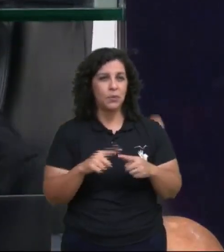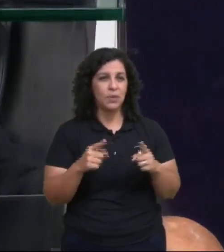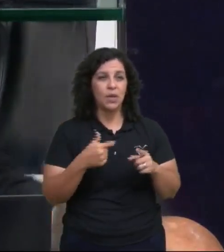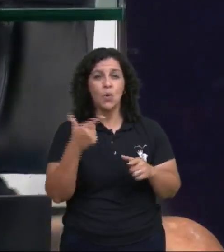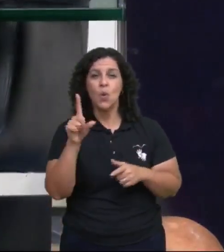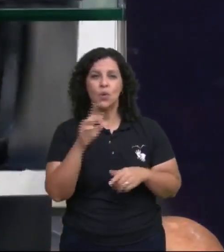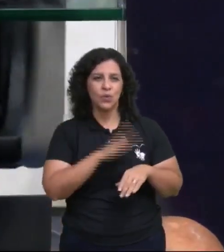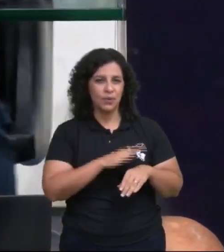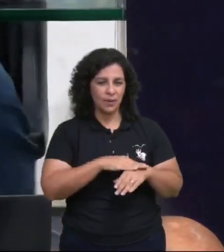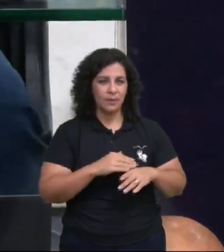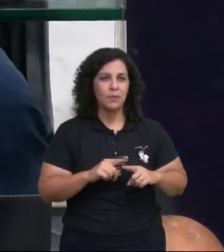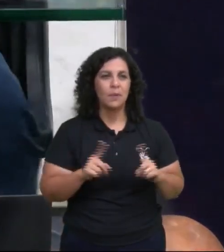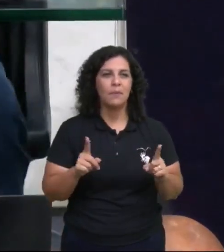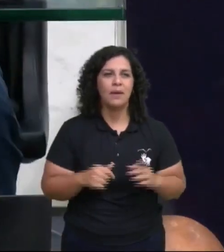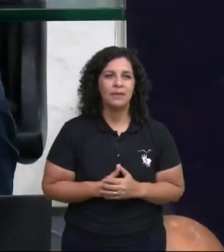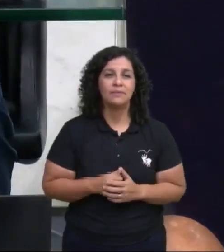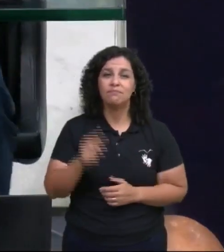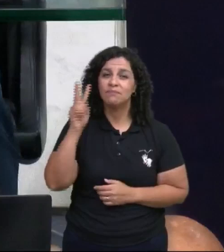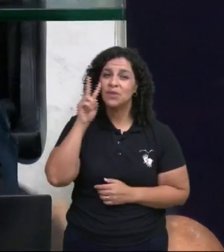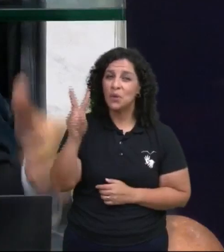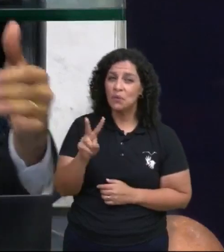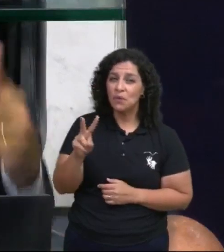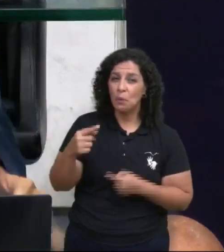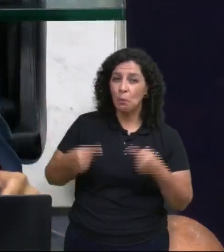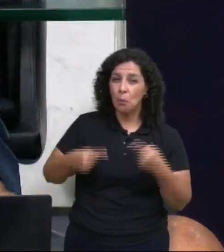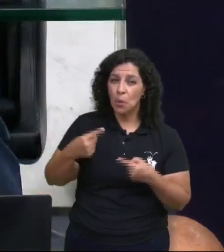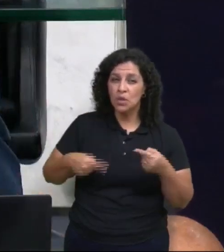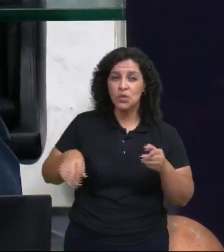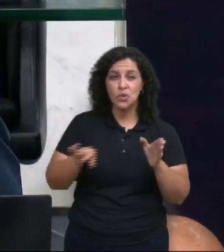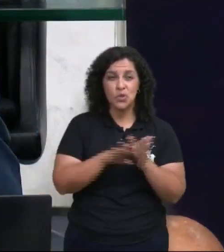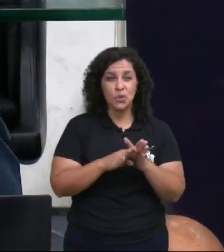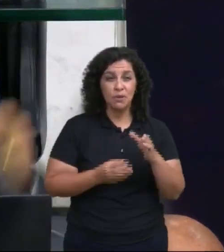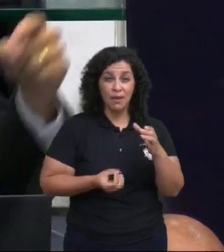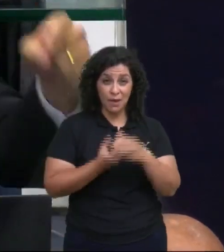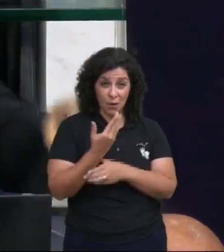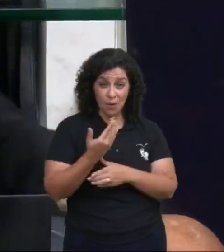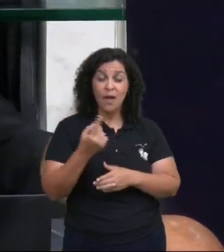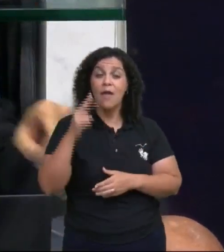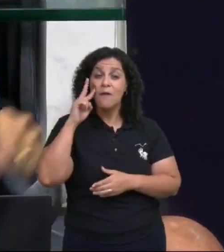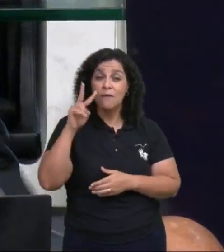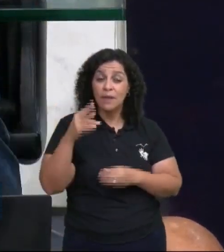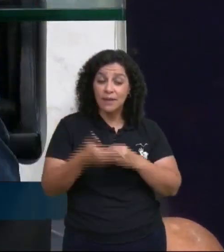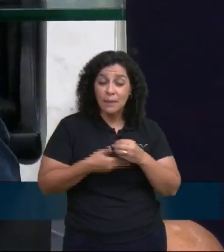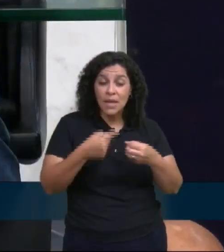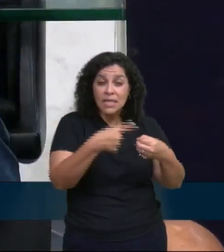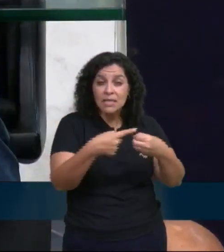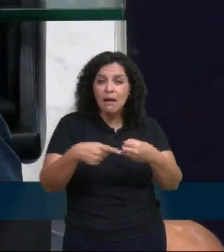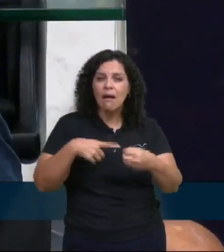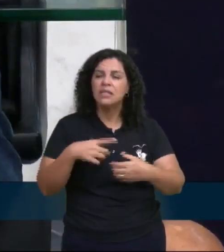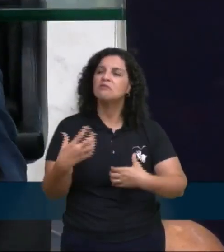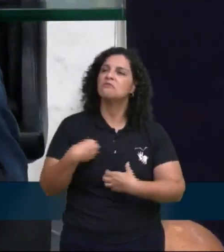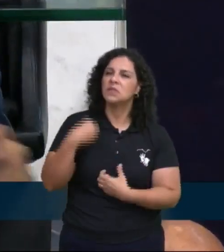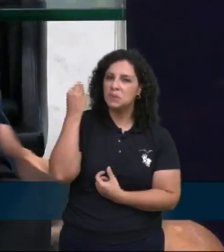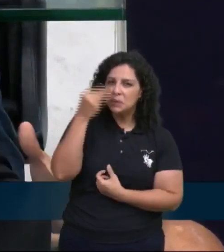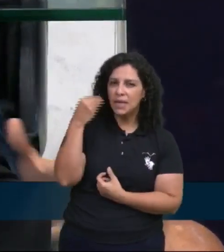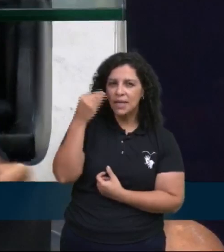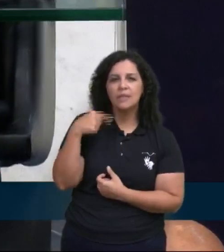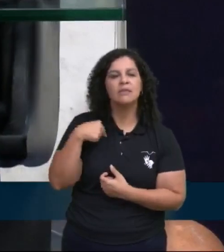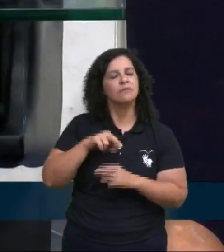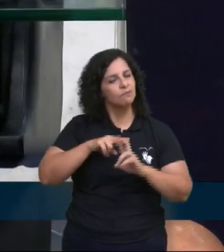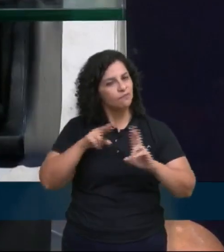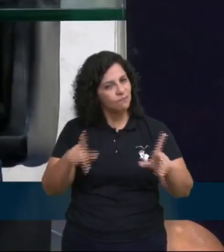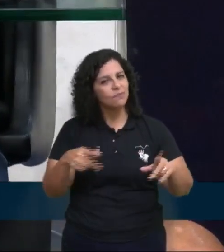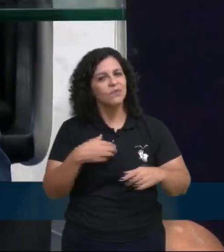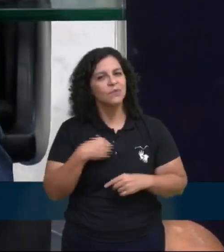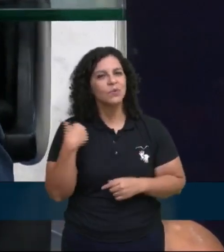outro tempo. Mas eu vi chegar as políticas públicas que ele criou na base, nos municípios. Então, isso fez toda a diferença